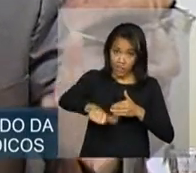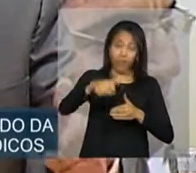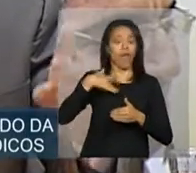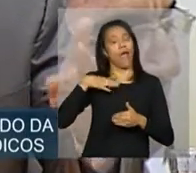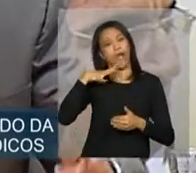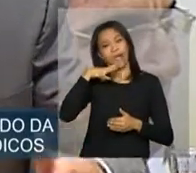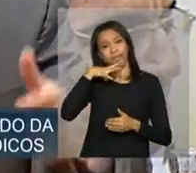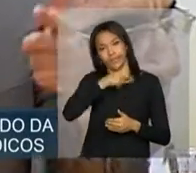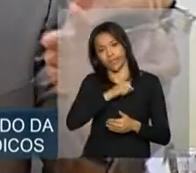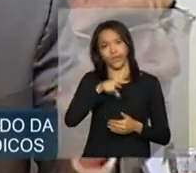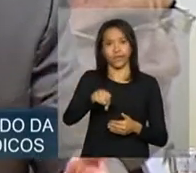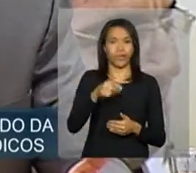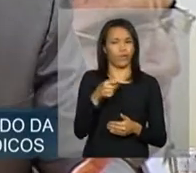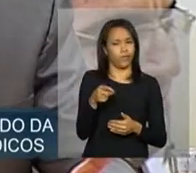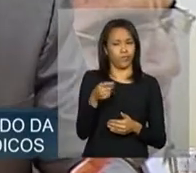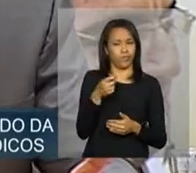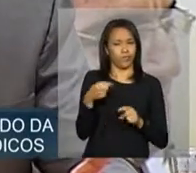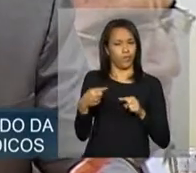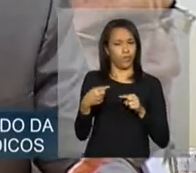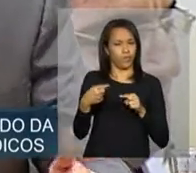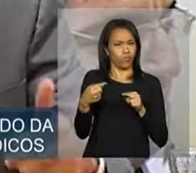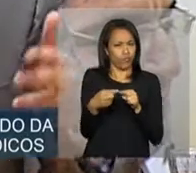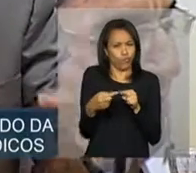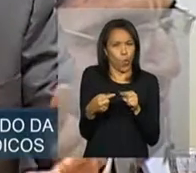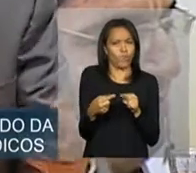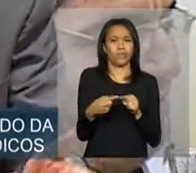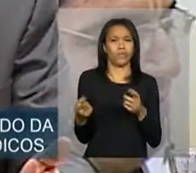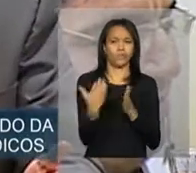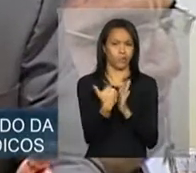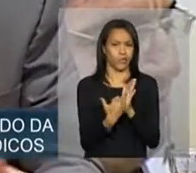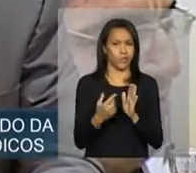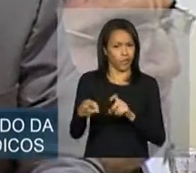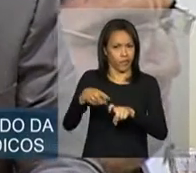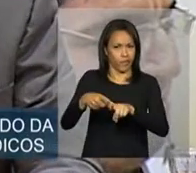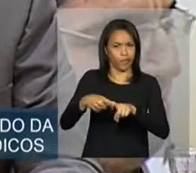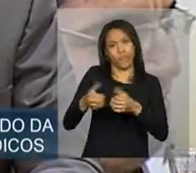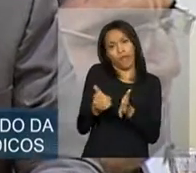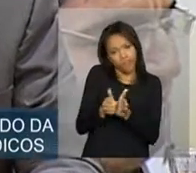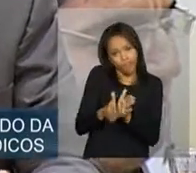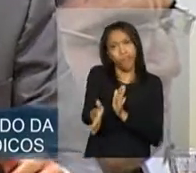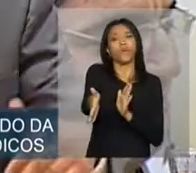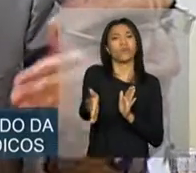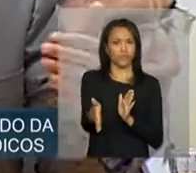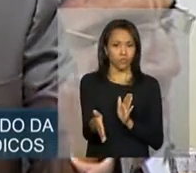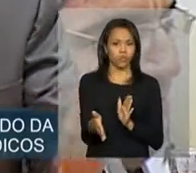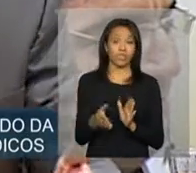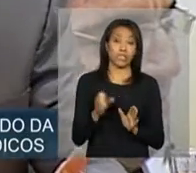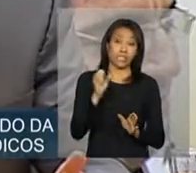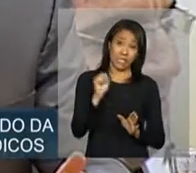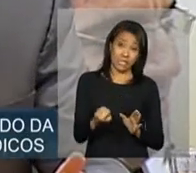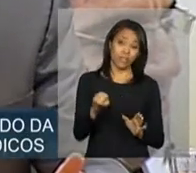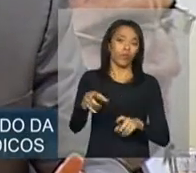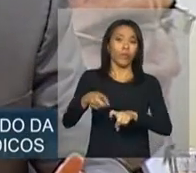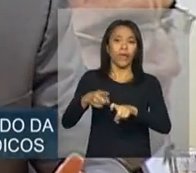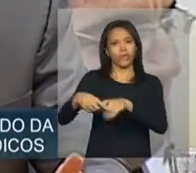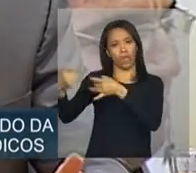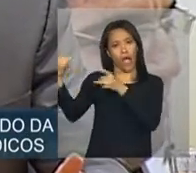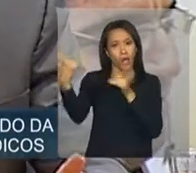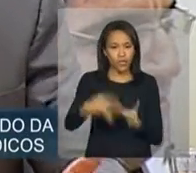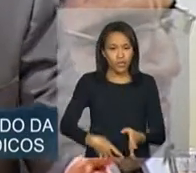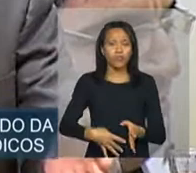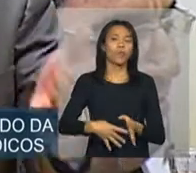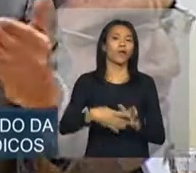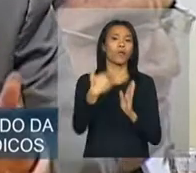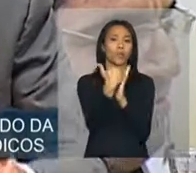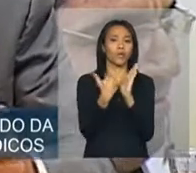profissional não tem uma coisa de quadra exclui do programa né e outras sanções podem ter é durante o lance ele abandonar o programa os